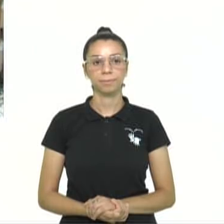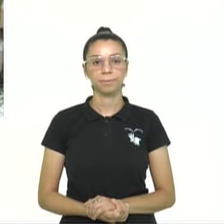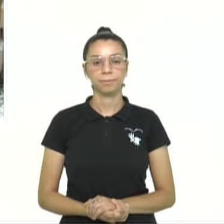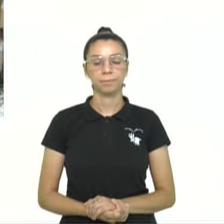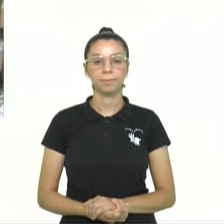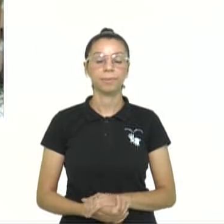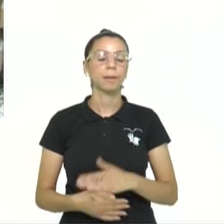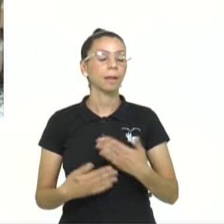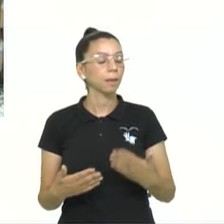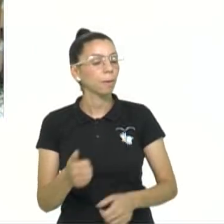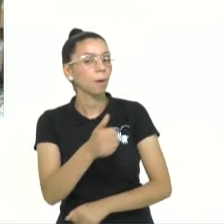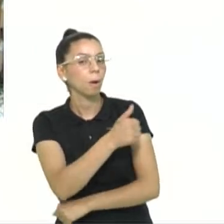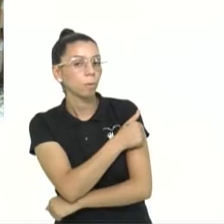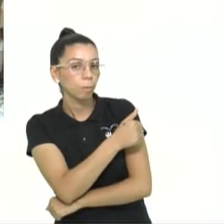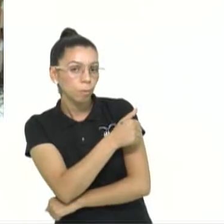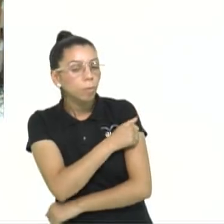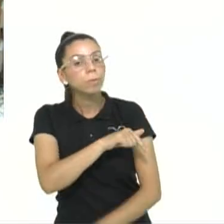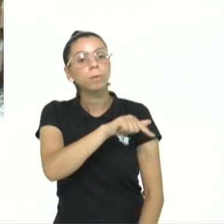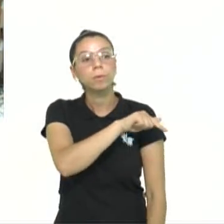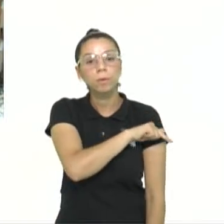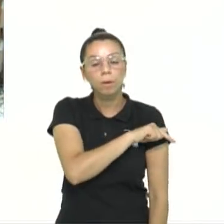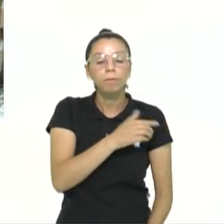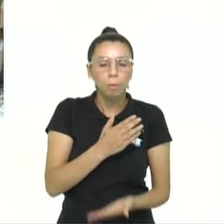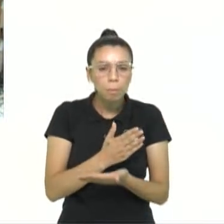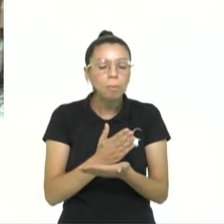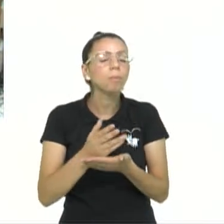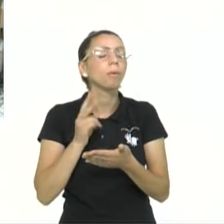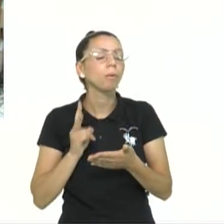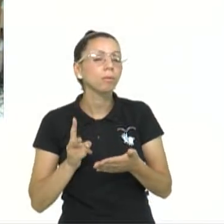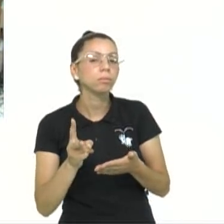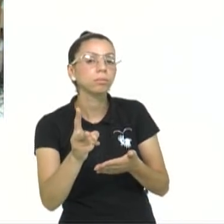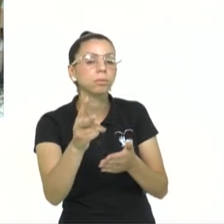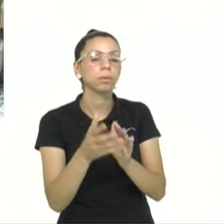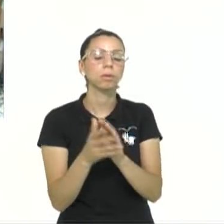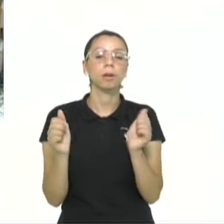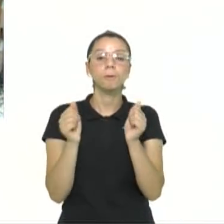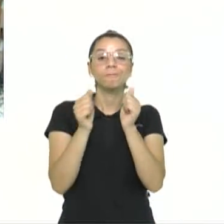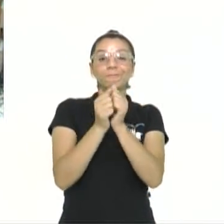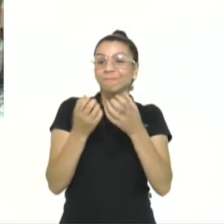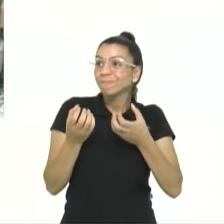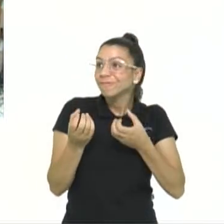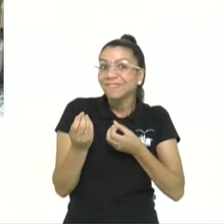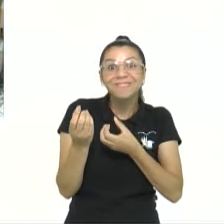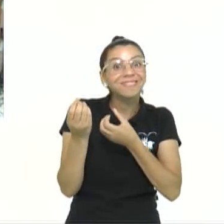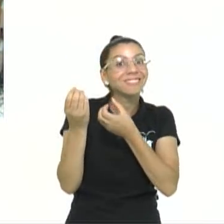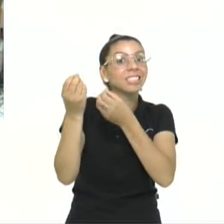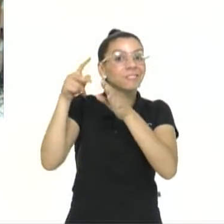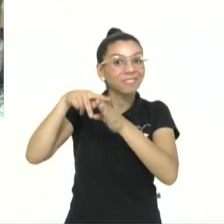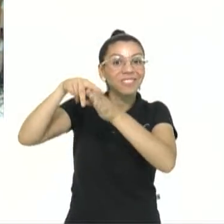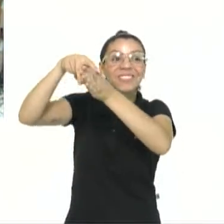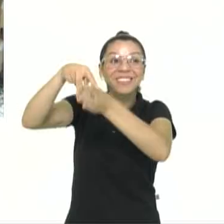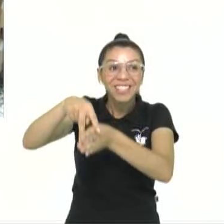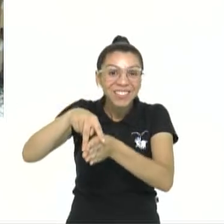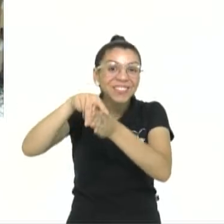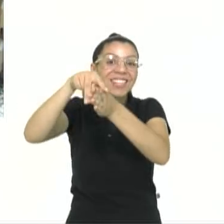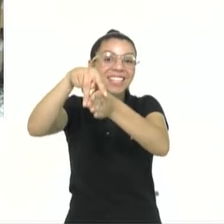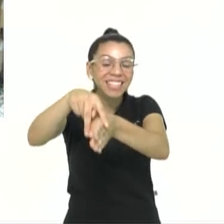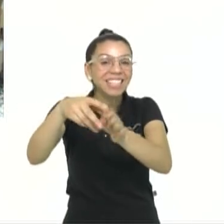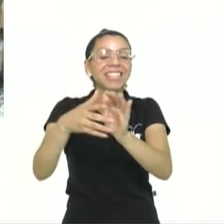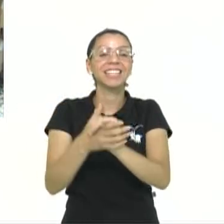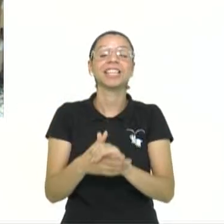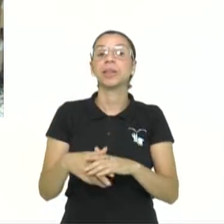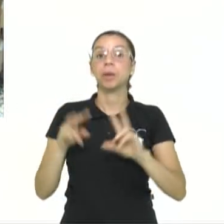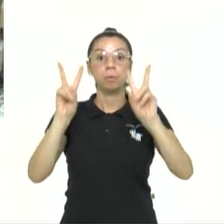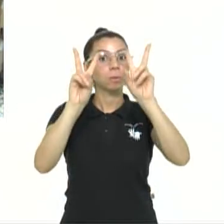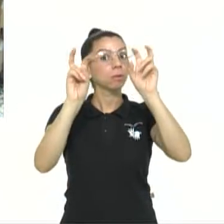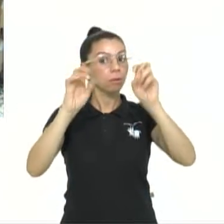Meus queridos alunos do 7º ano, vamos continuar juntos nessa viagem, no tropeirismo, nessa viagem, nesse tema